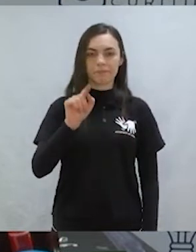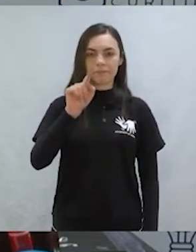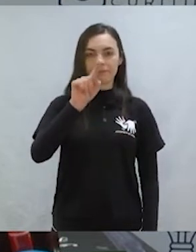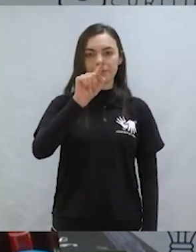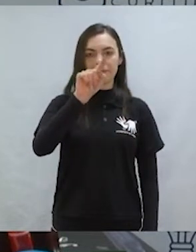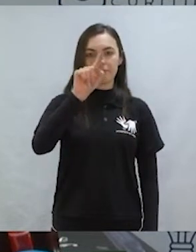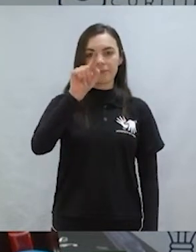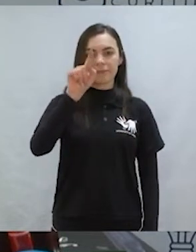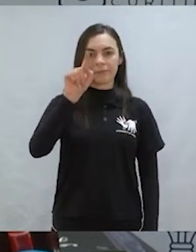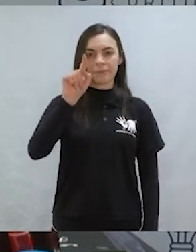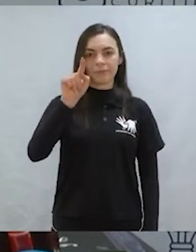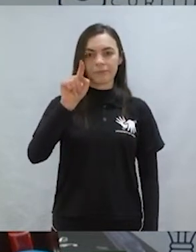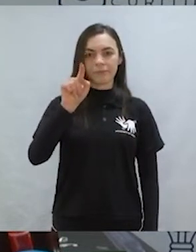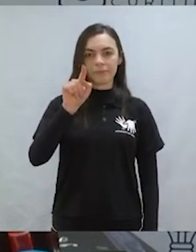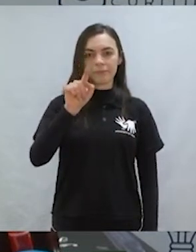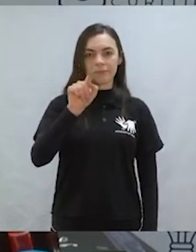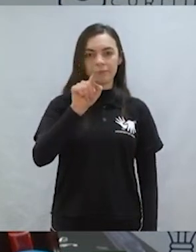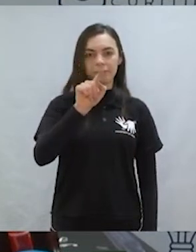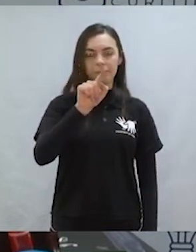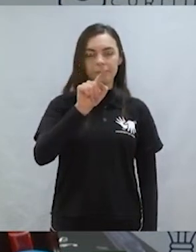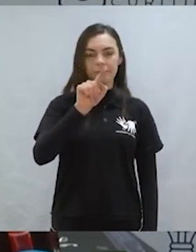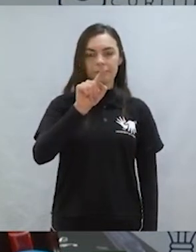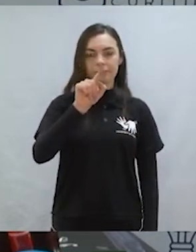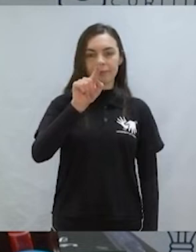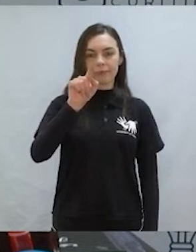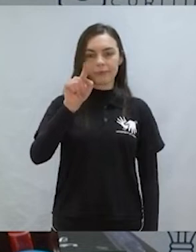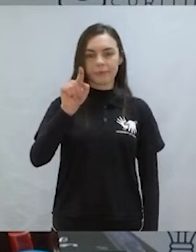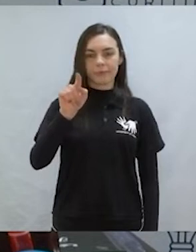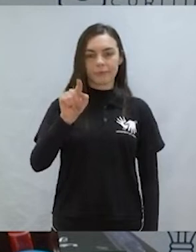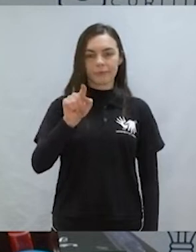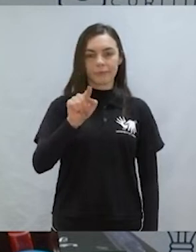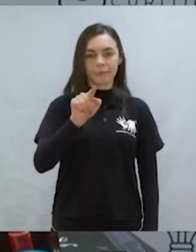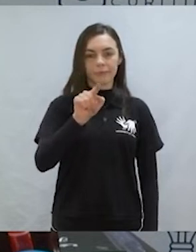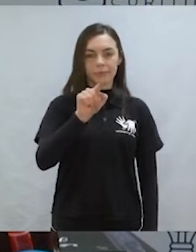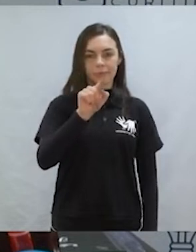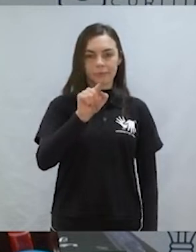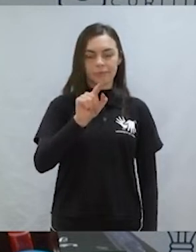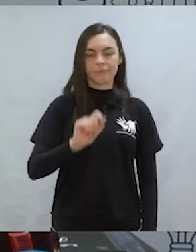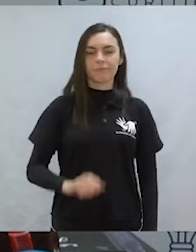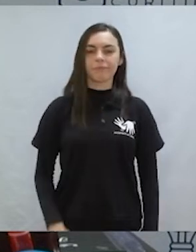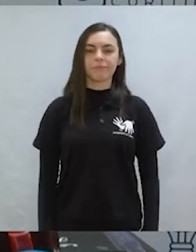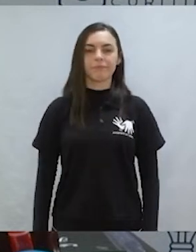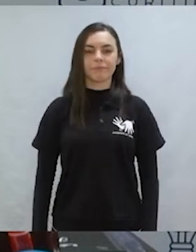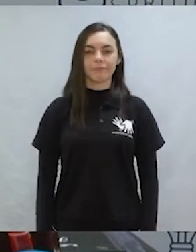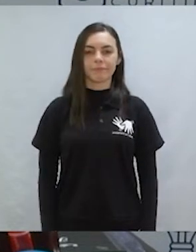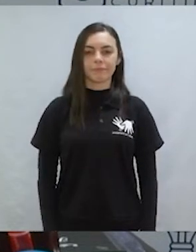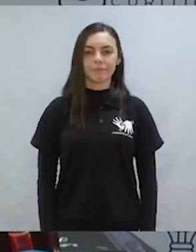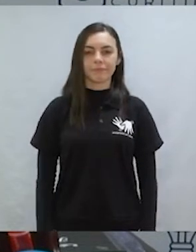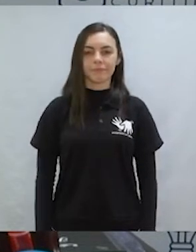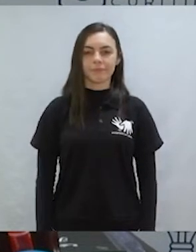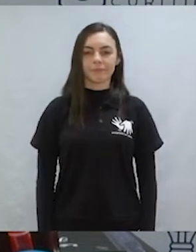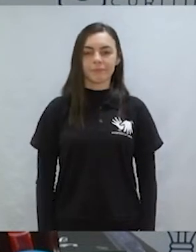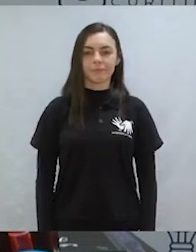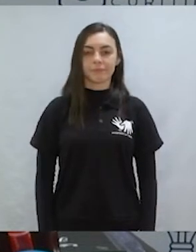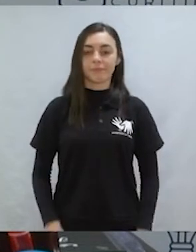Depois faz uma volta e depois a outra